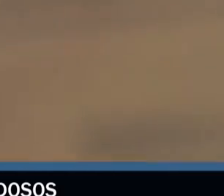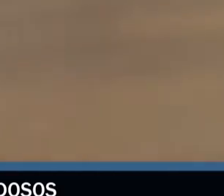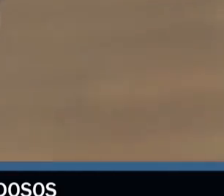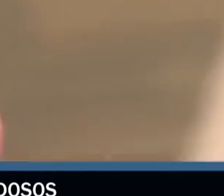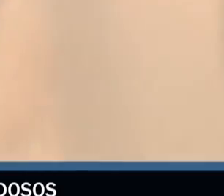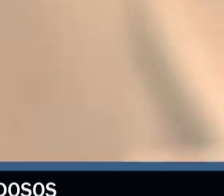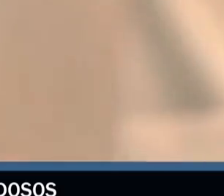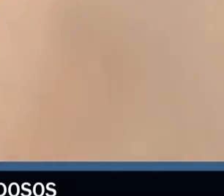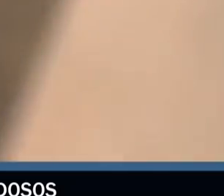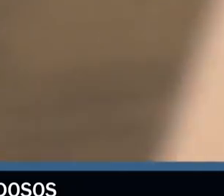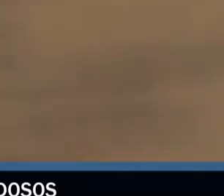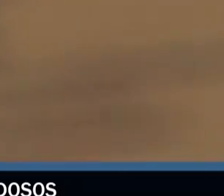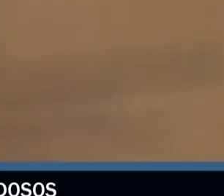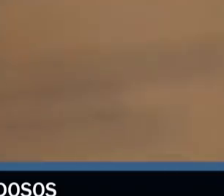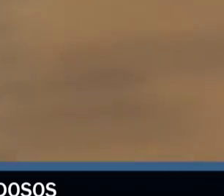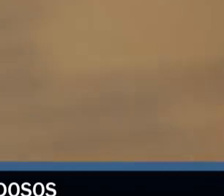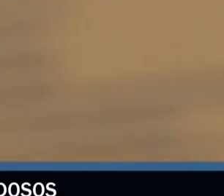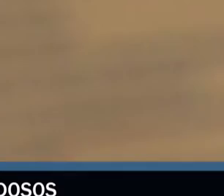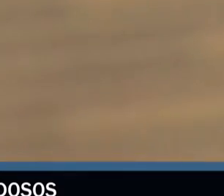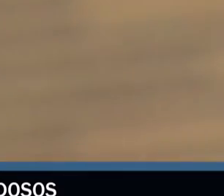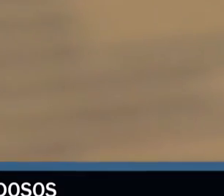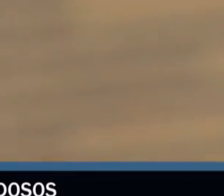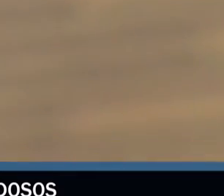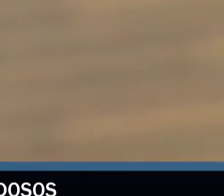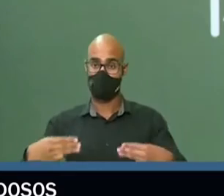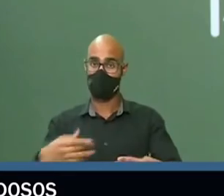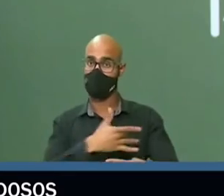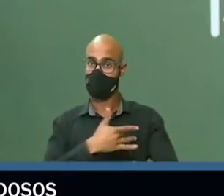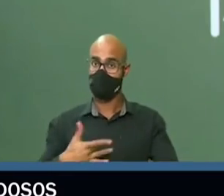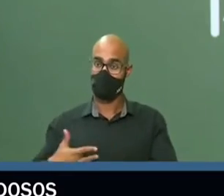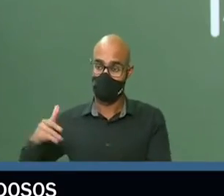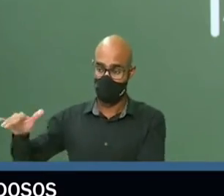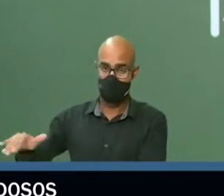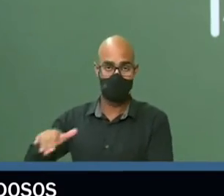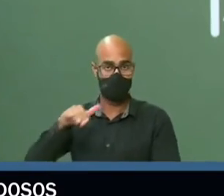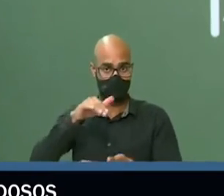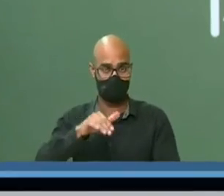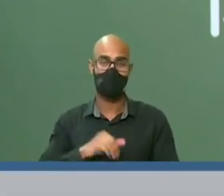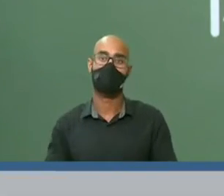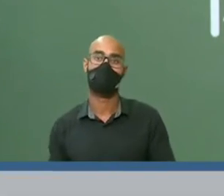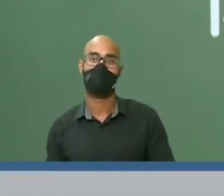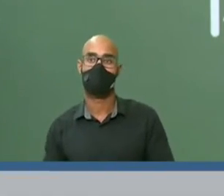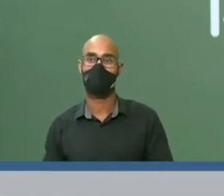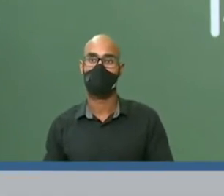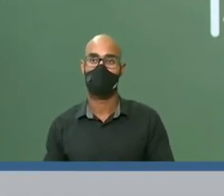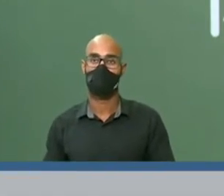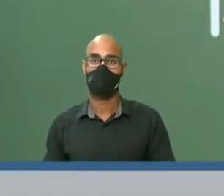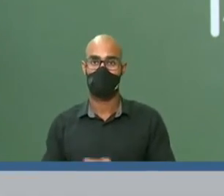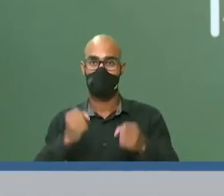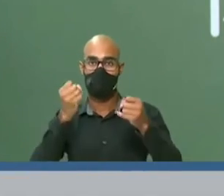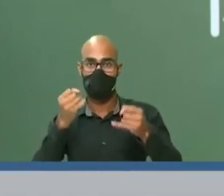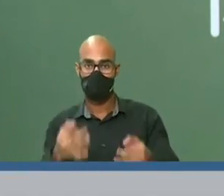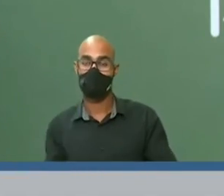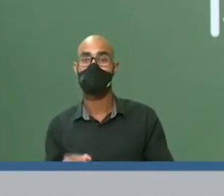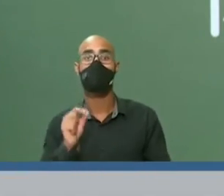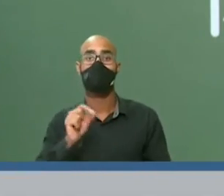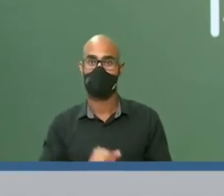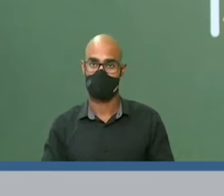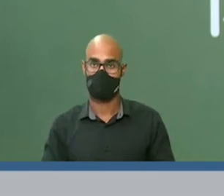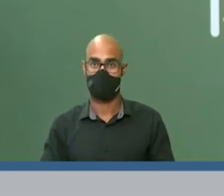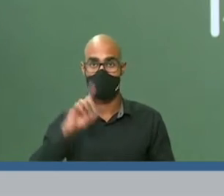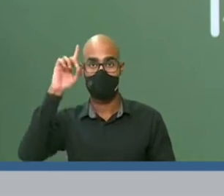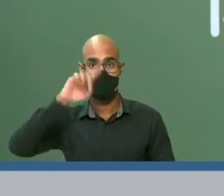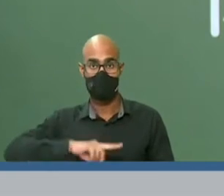conforme prometeu o secretário de Saúde do Estado. O Ministério da Saúde está apontando para o dia 15 de